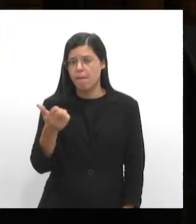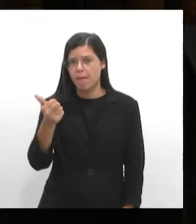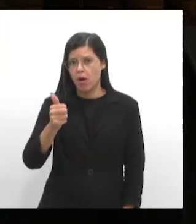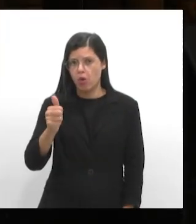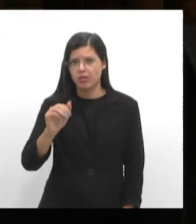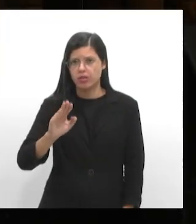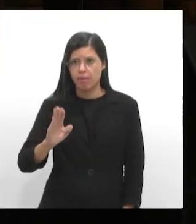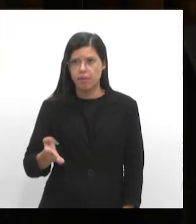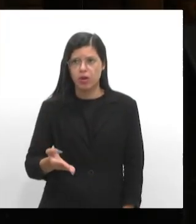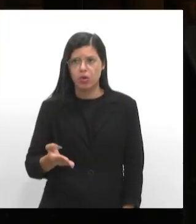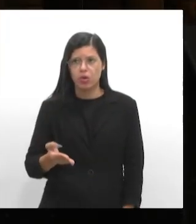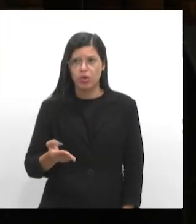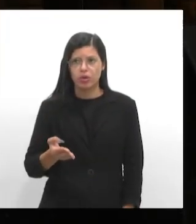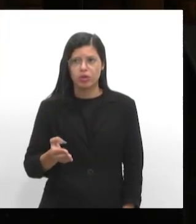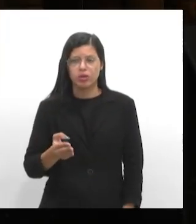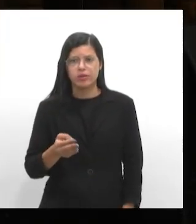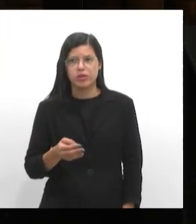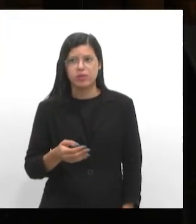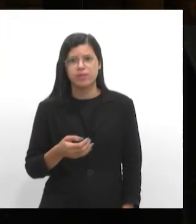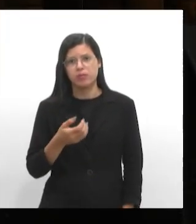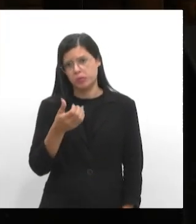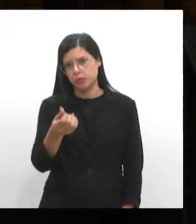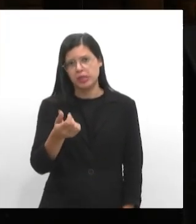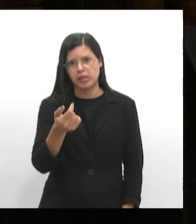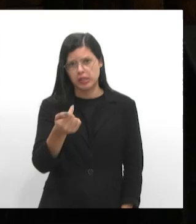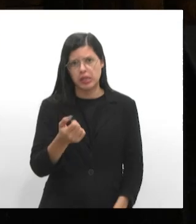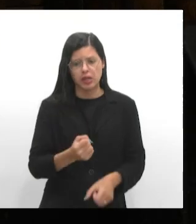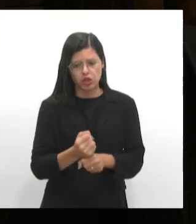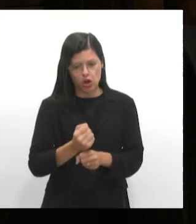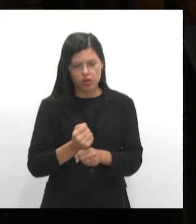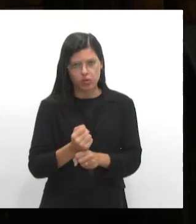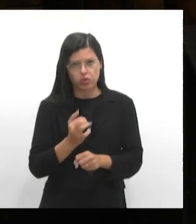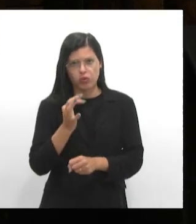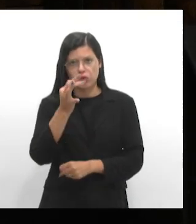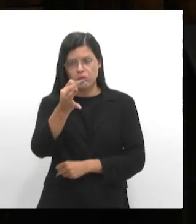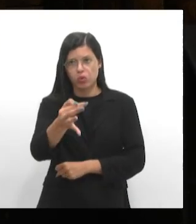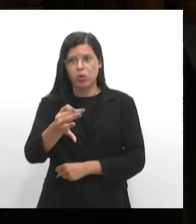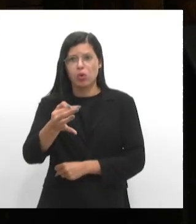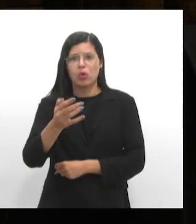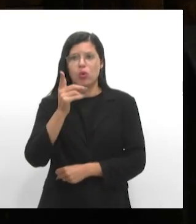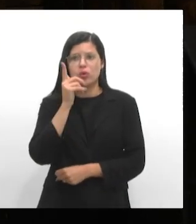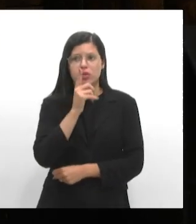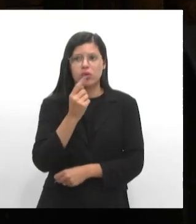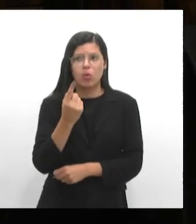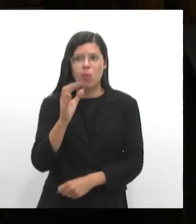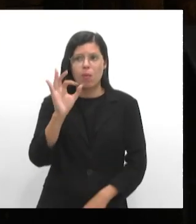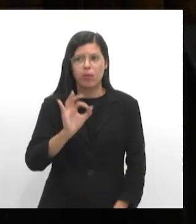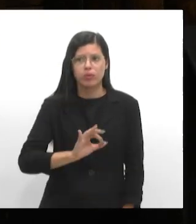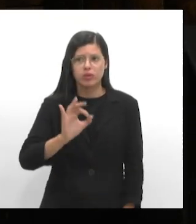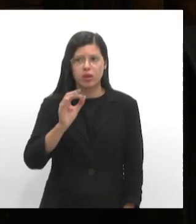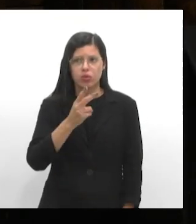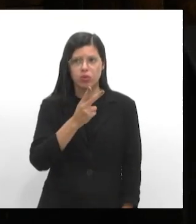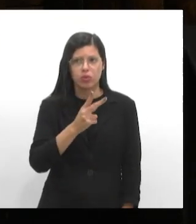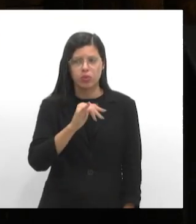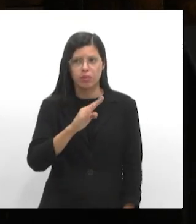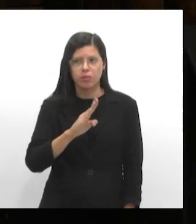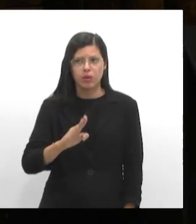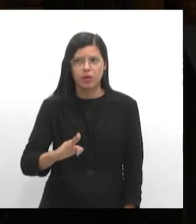bilhões nos próximos 6, 7 anos, para chegarmos com 1% do PIB em